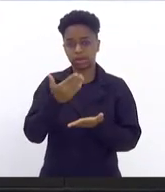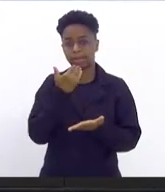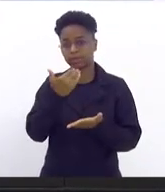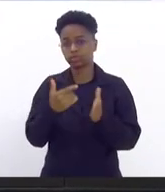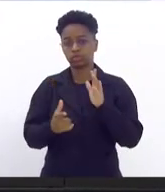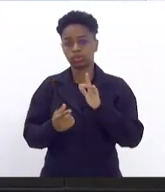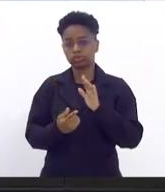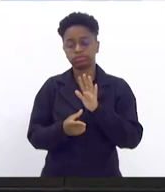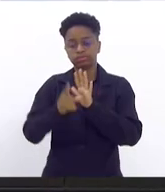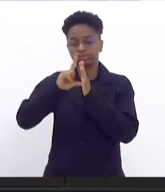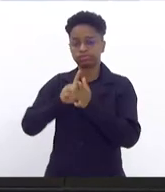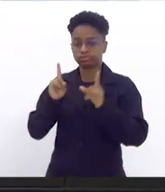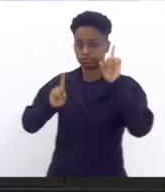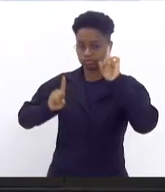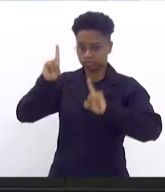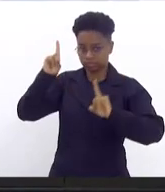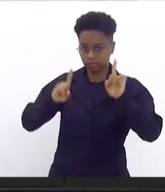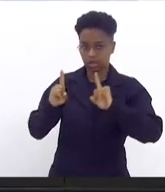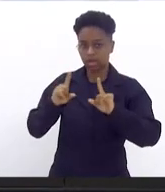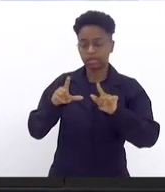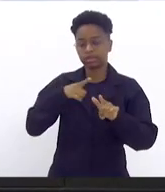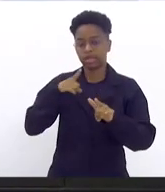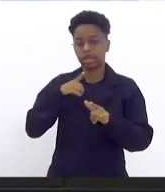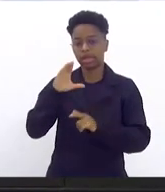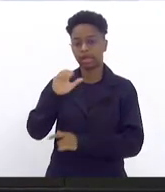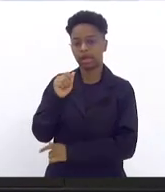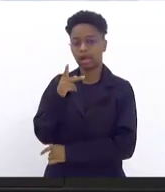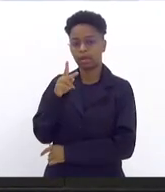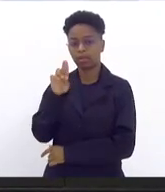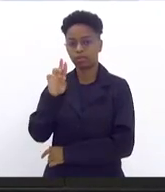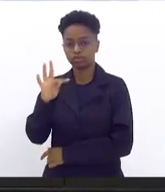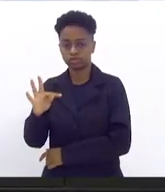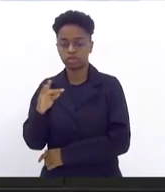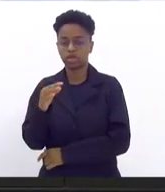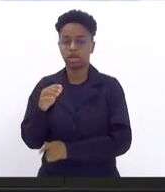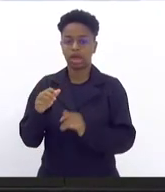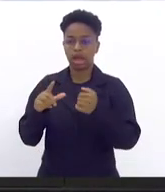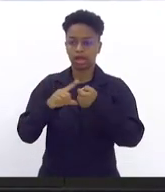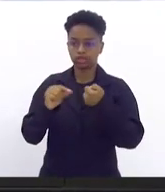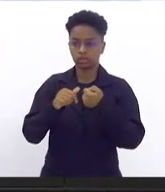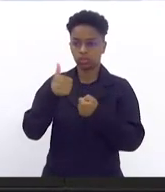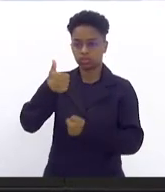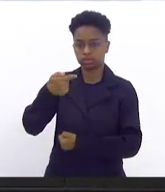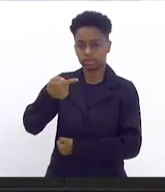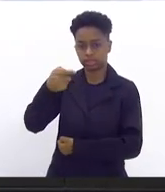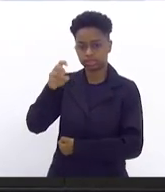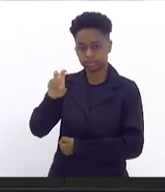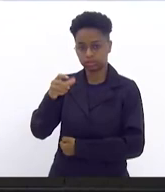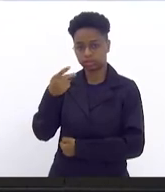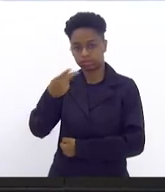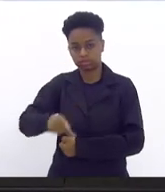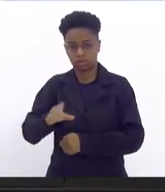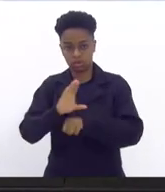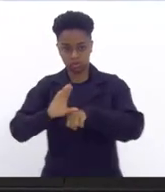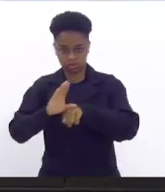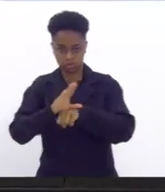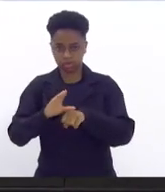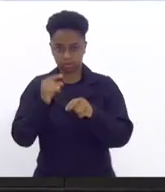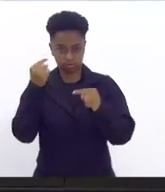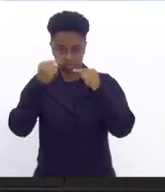exigida pelo caput do artigo 175 da Constituição Federal, que assim é violado. Então,